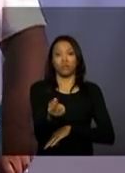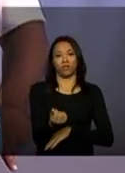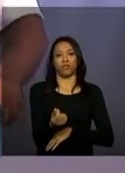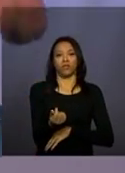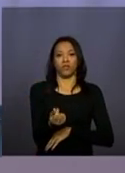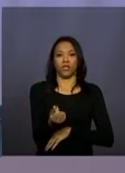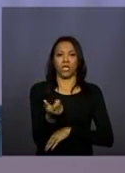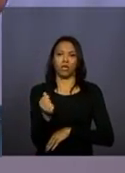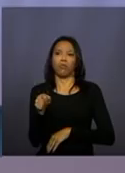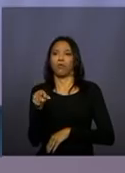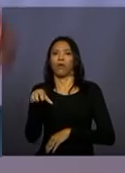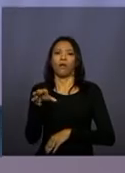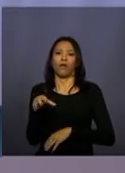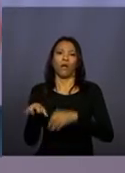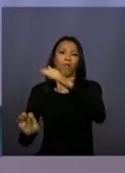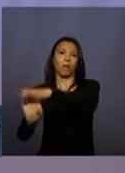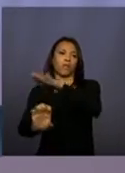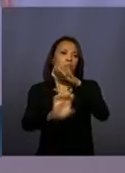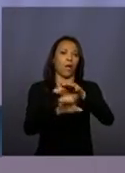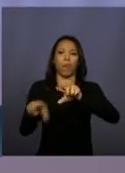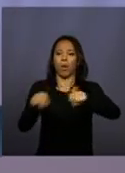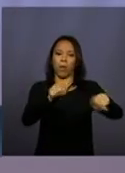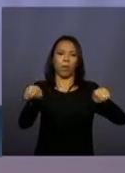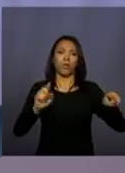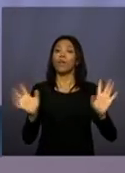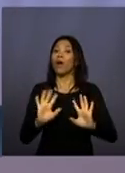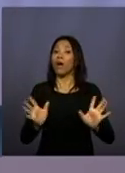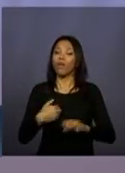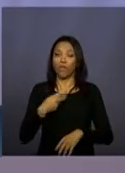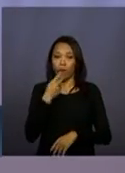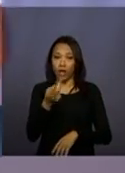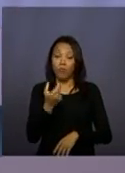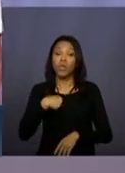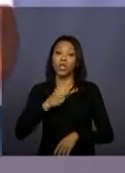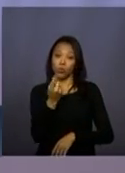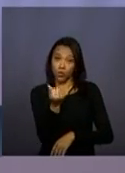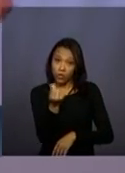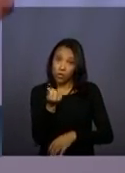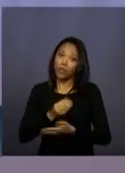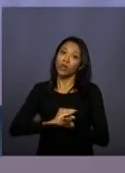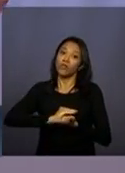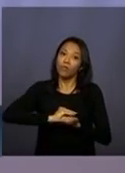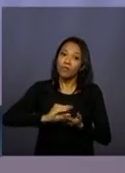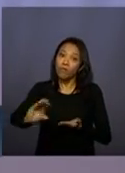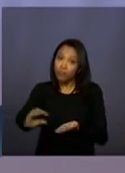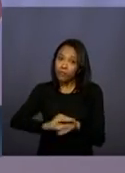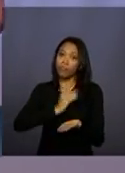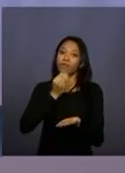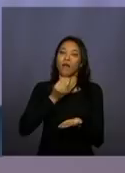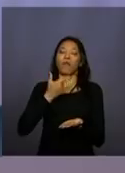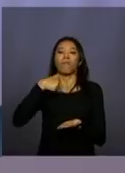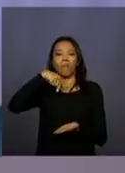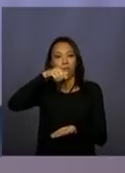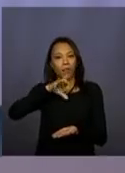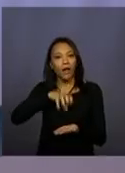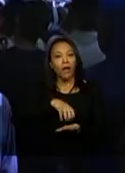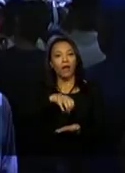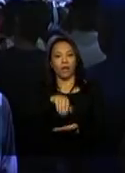A, a organização B, a organização C. Estamos dizendo, queremos que o recurso vá para a organização dos catadores.